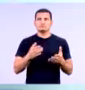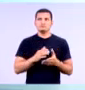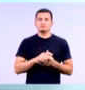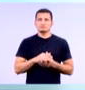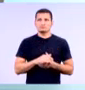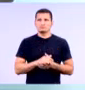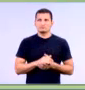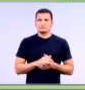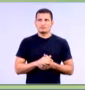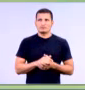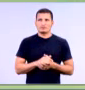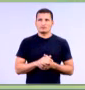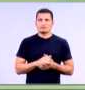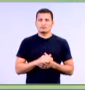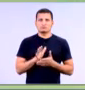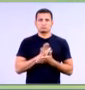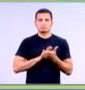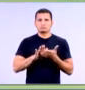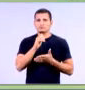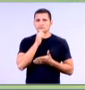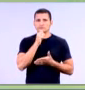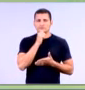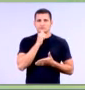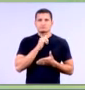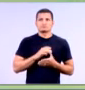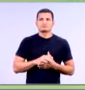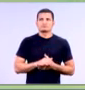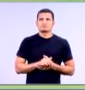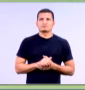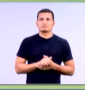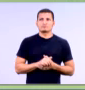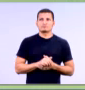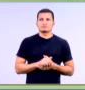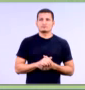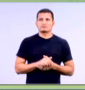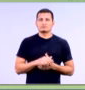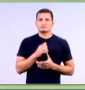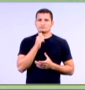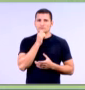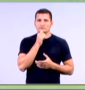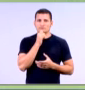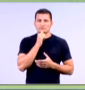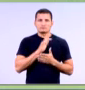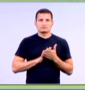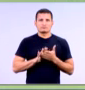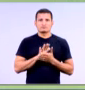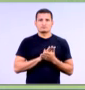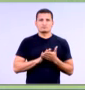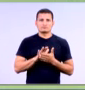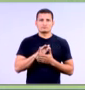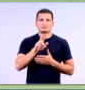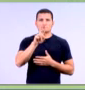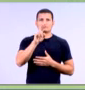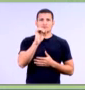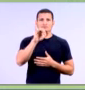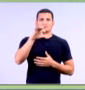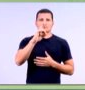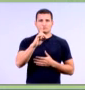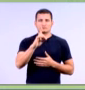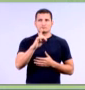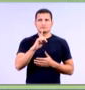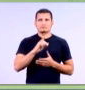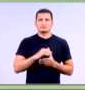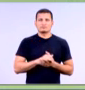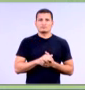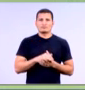e não tem. Não tem o tipo de retorno no construtor.